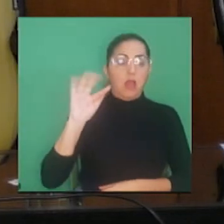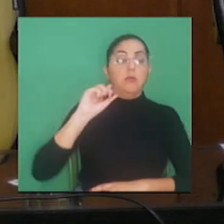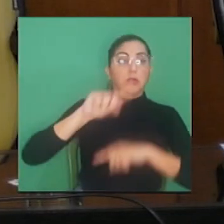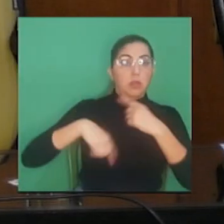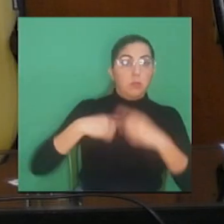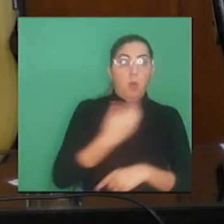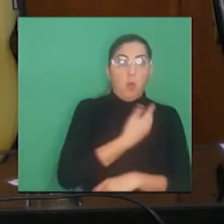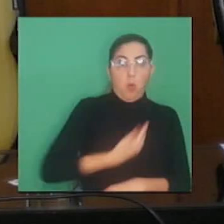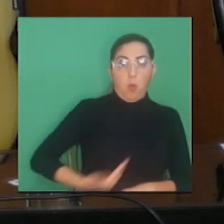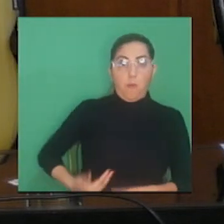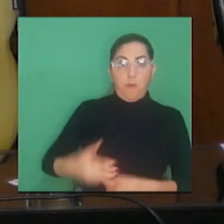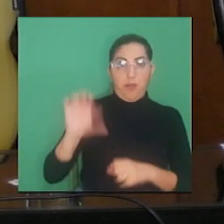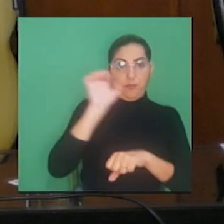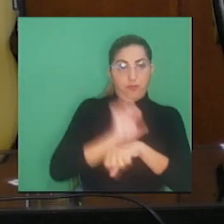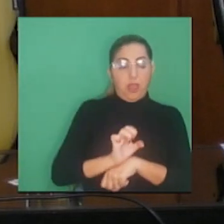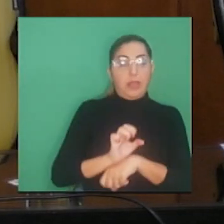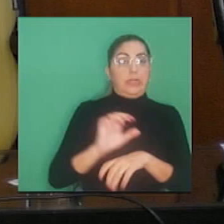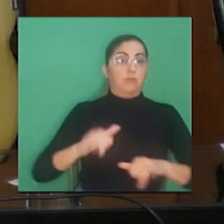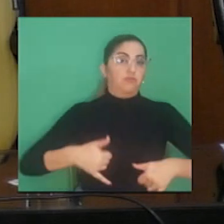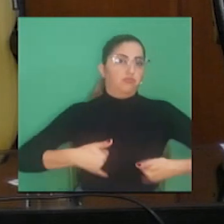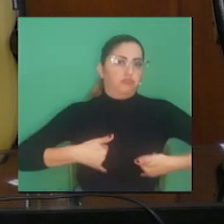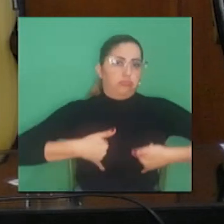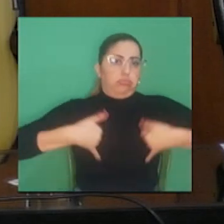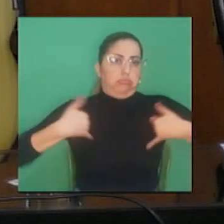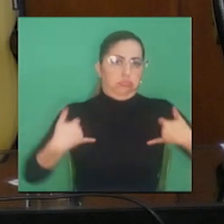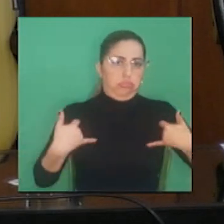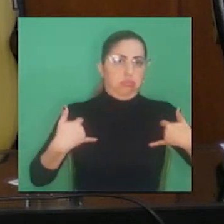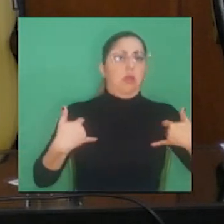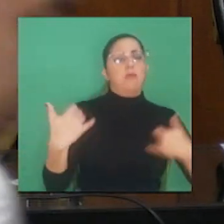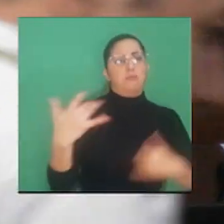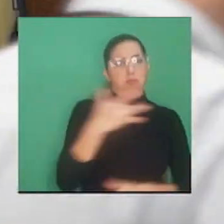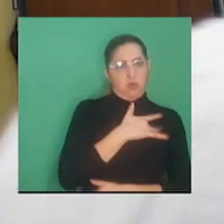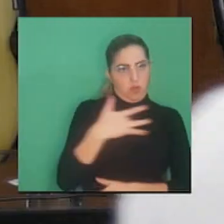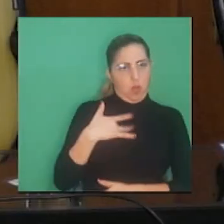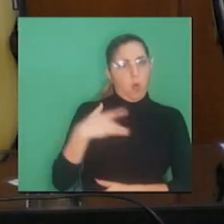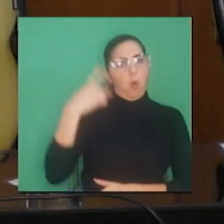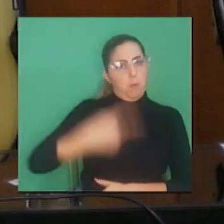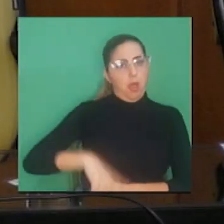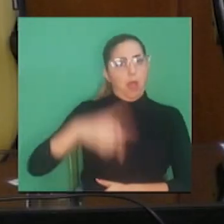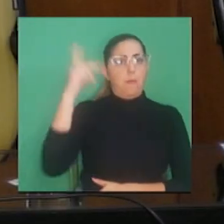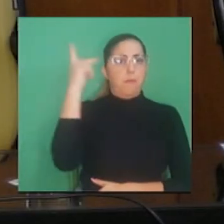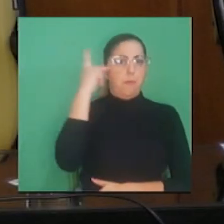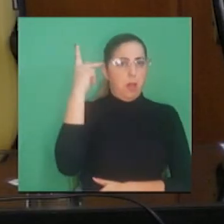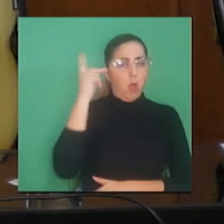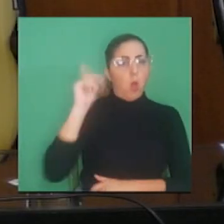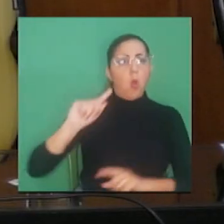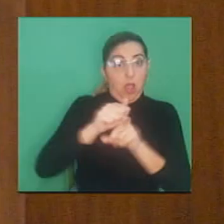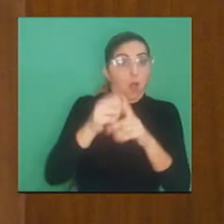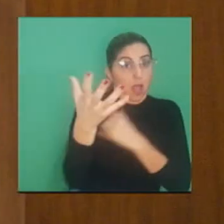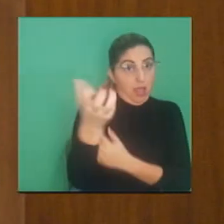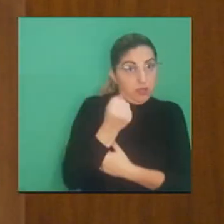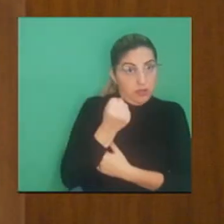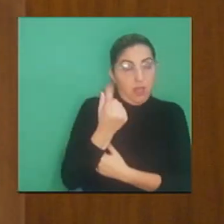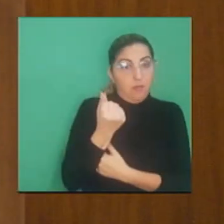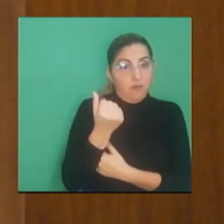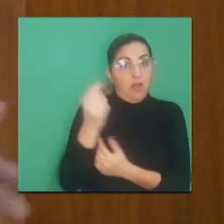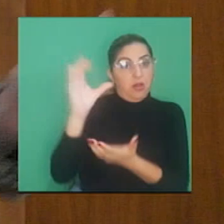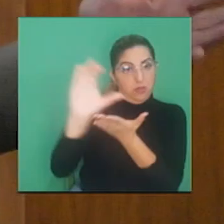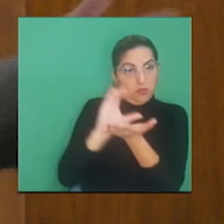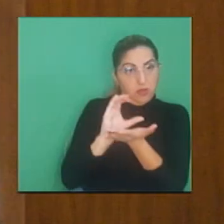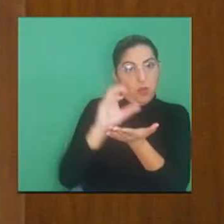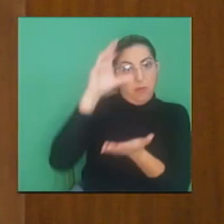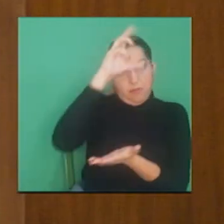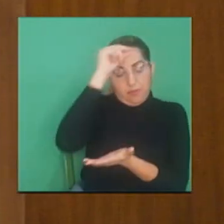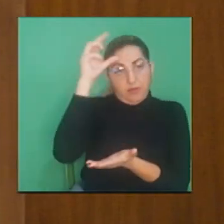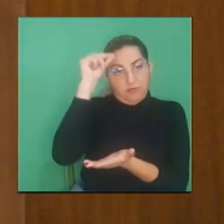ter muito orgulho da Saúde na cidade de São Paulo que além do desafio nós colocamos o orçamento nosso daqui o representante do